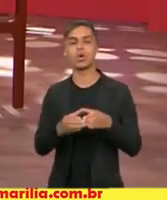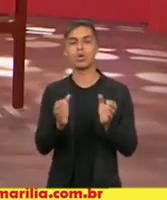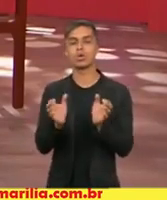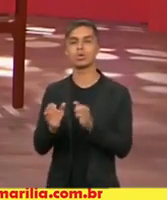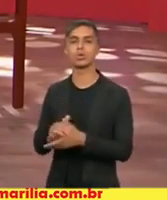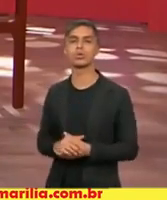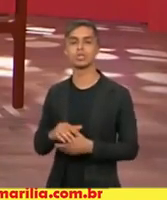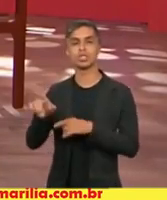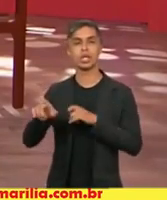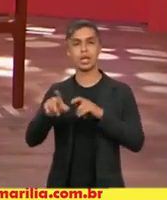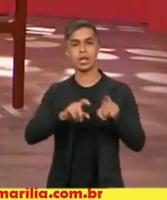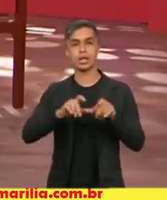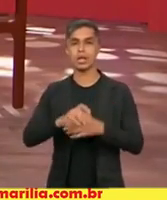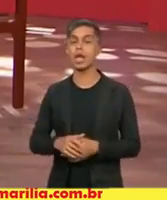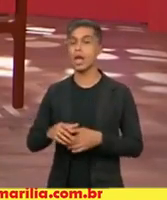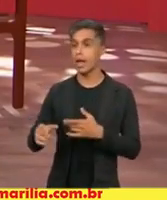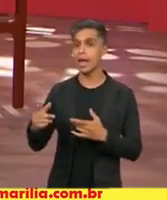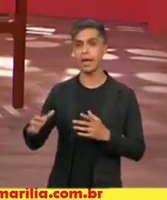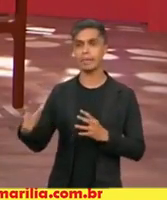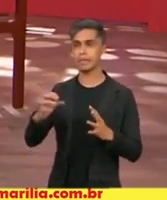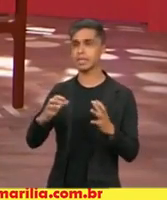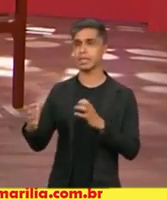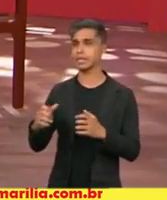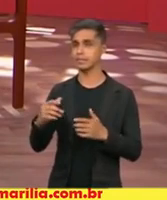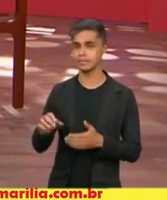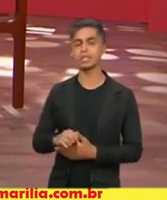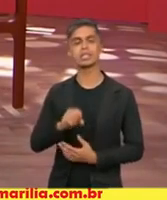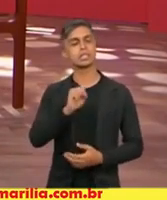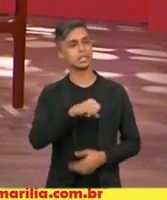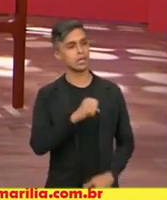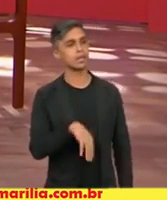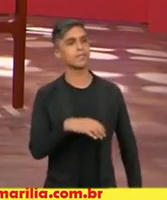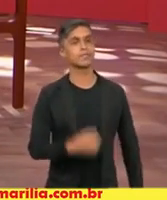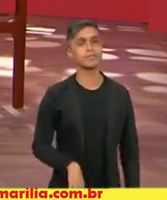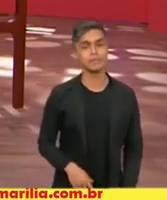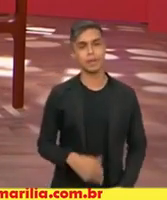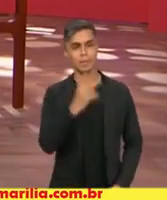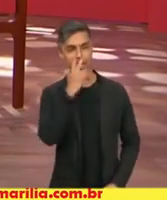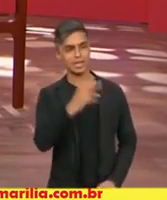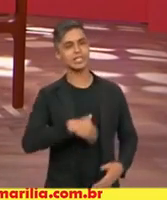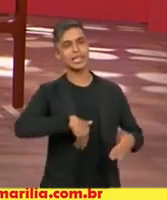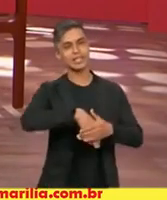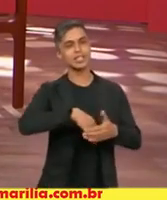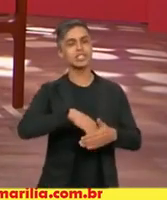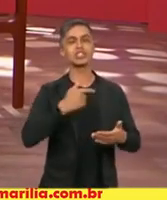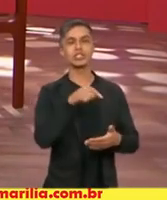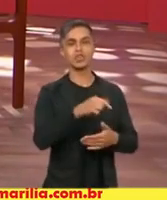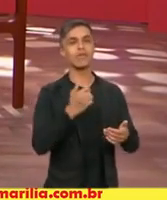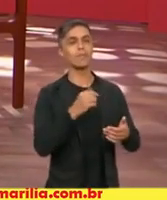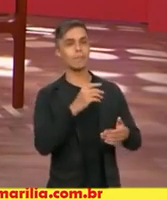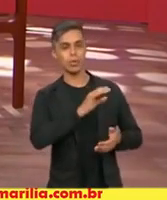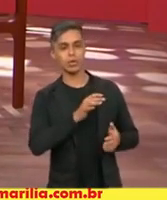fosse usar o meme de hoje em dia, é o famoso briga em desgraçados, né? Exatamente. É um Fla-Flu que, na verdade, é um Corinthians-Flamengo, uma coisa assim. Talvez a rivalidade Rio-São Paulo